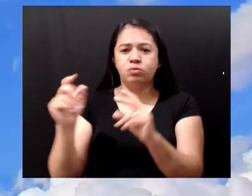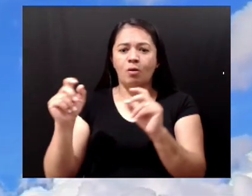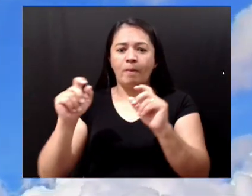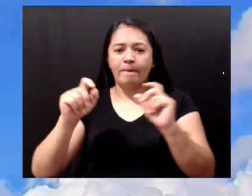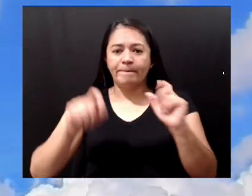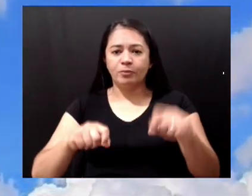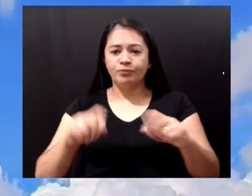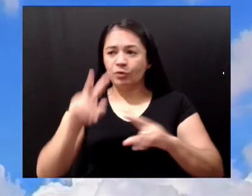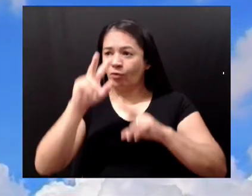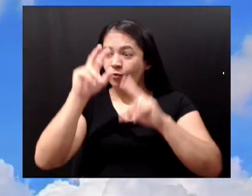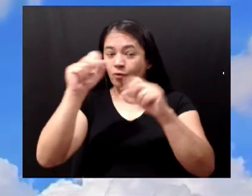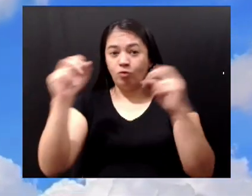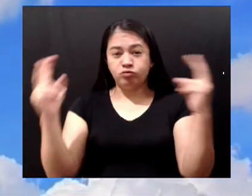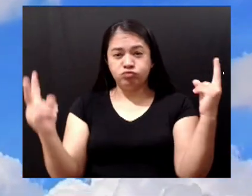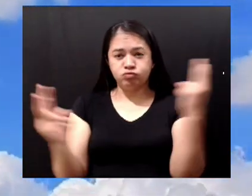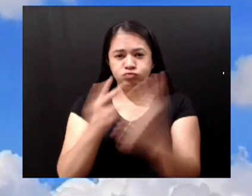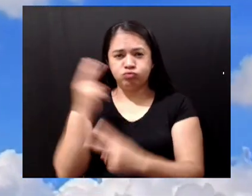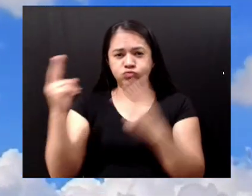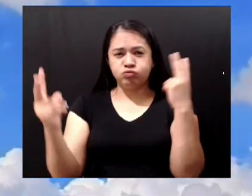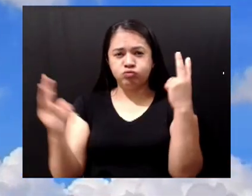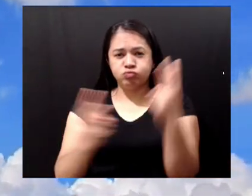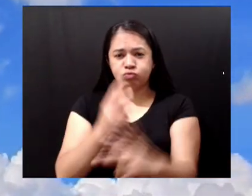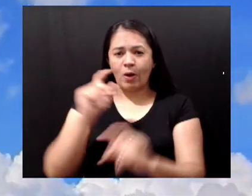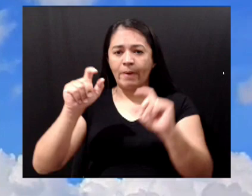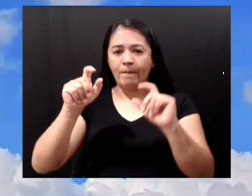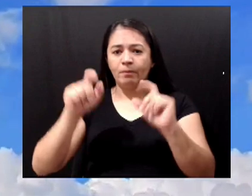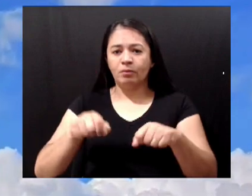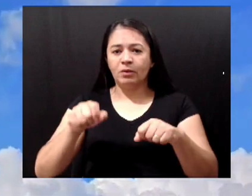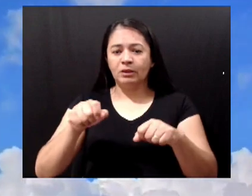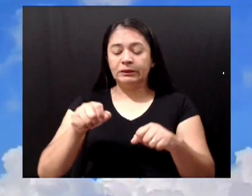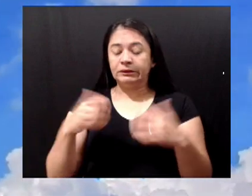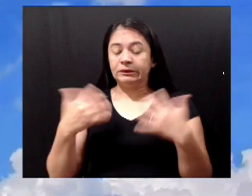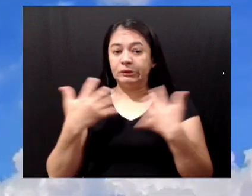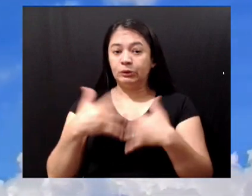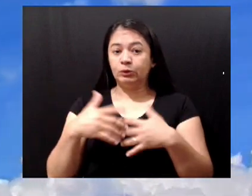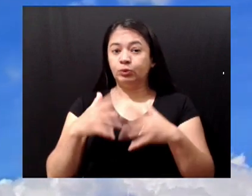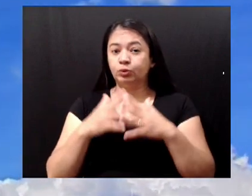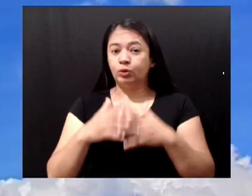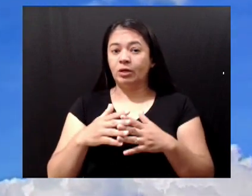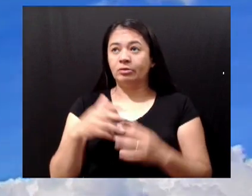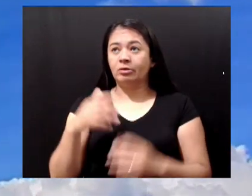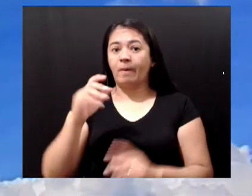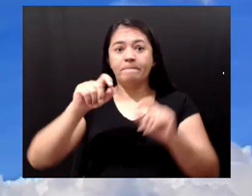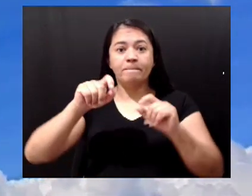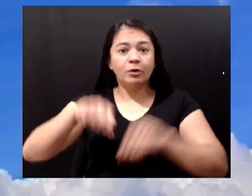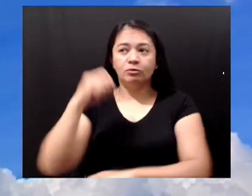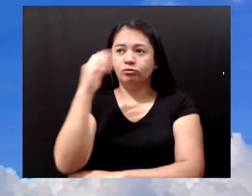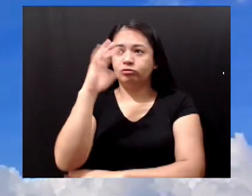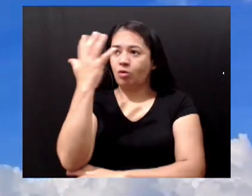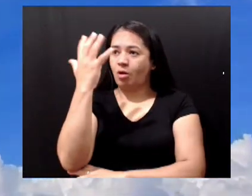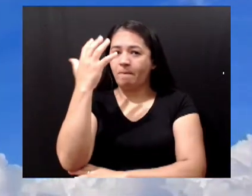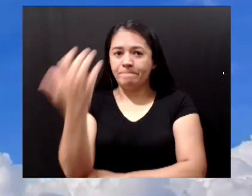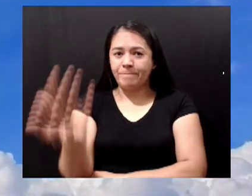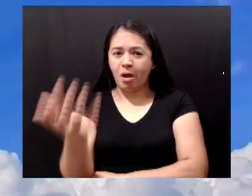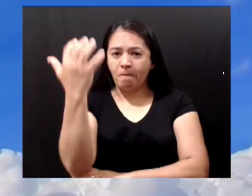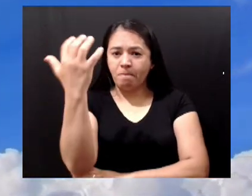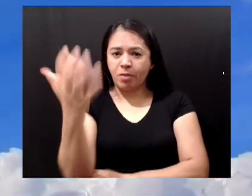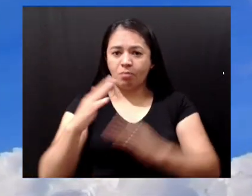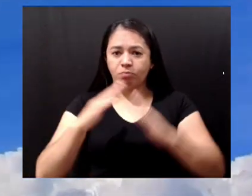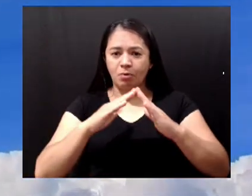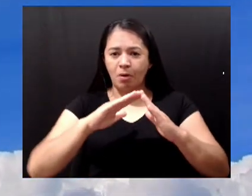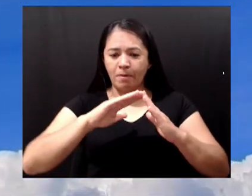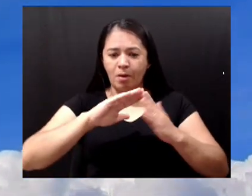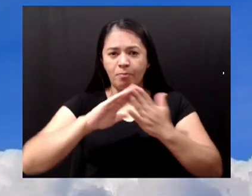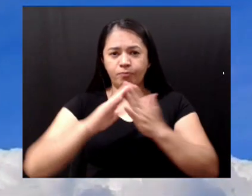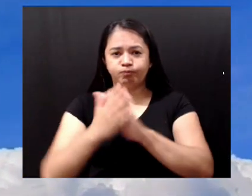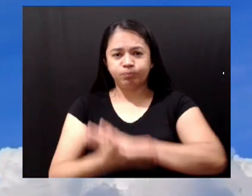e capacidade para causar transtornos, tá? Como queda de árvores, destelhamento de imóveis e, no caso aqui do